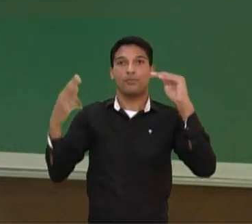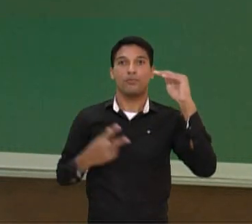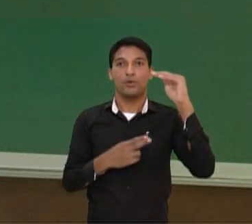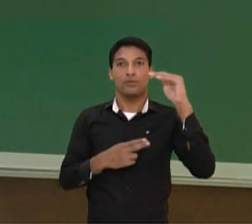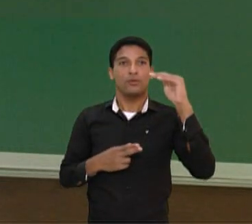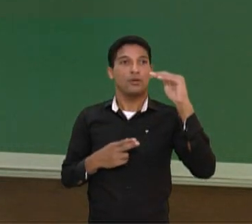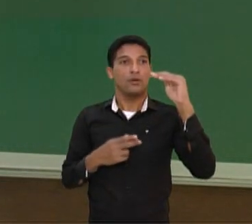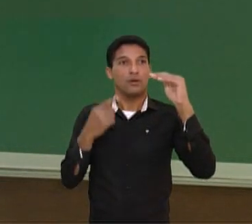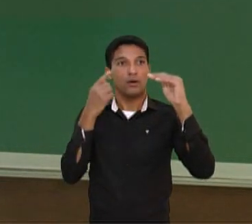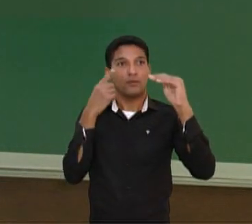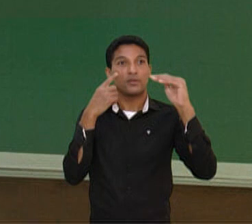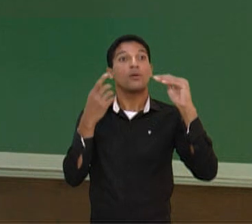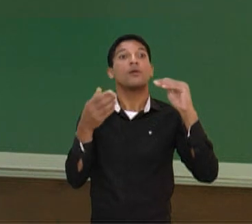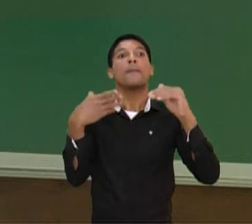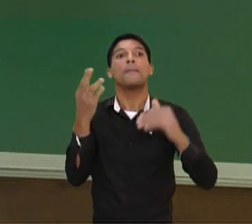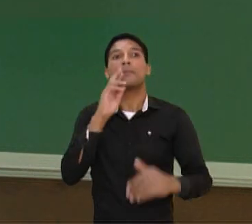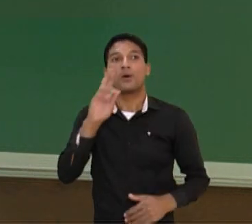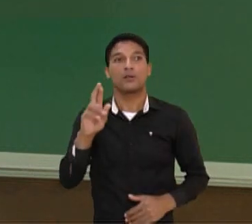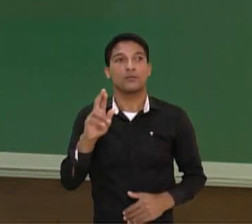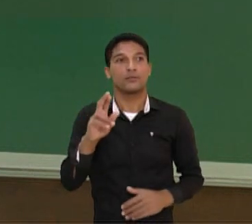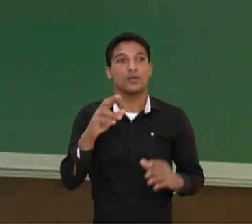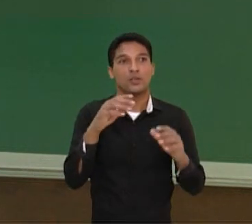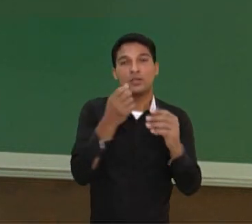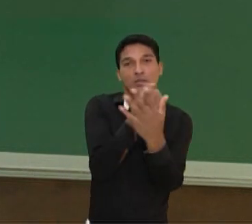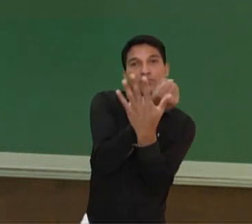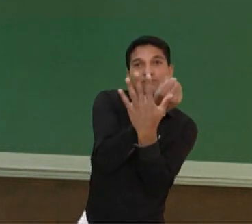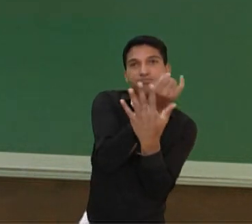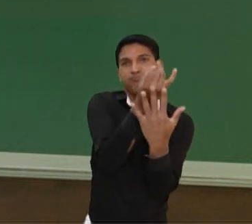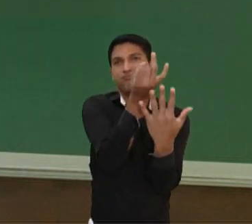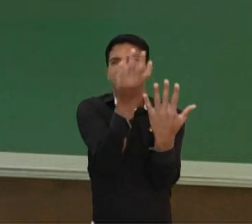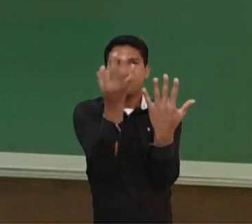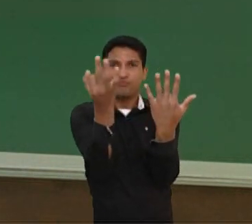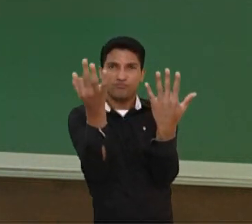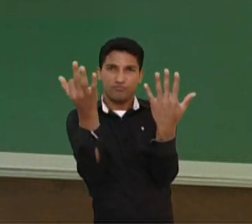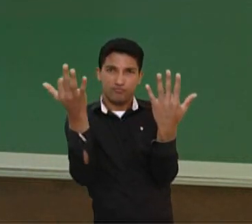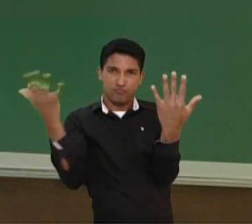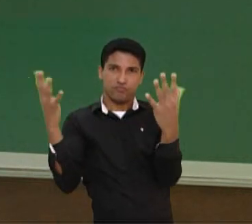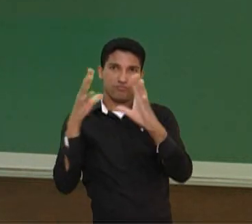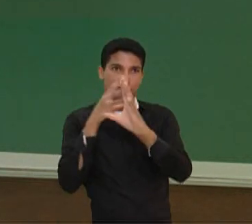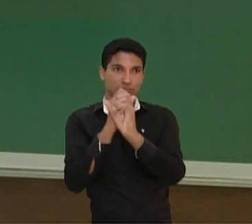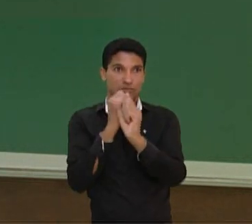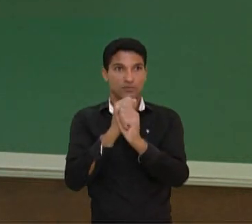vezes 23, que me dá um total de